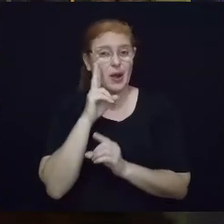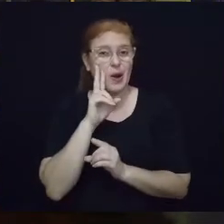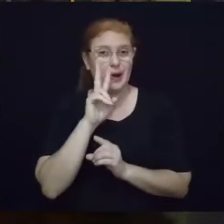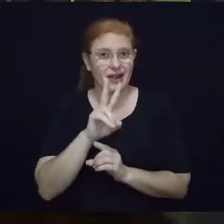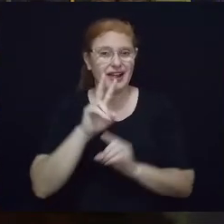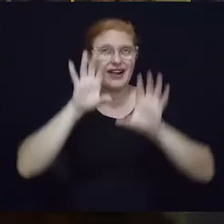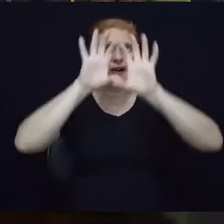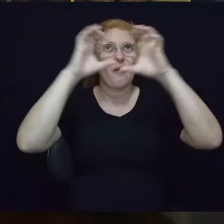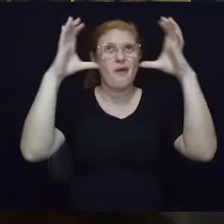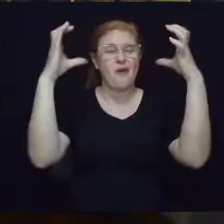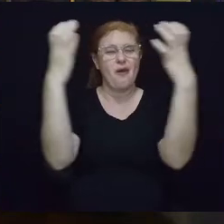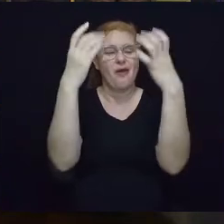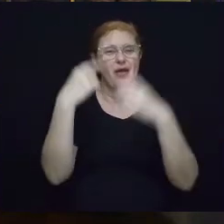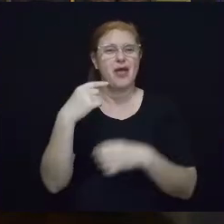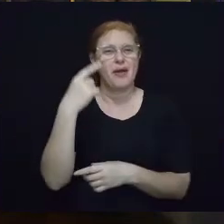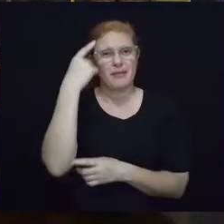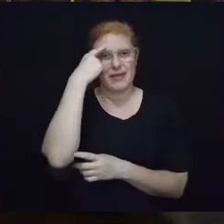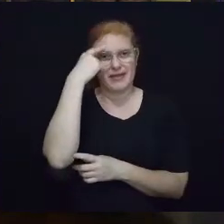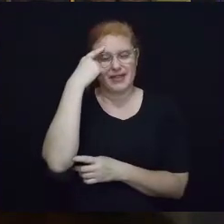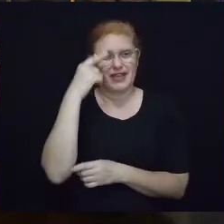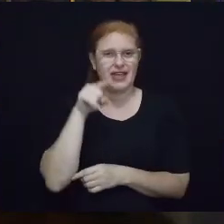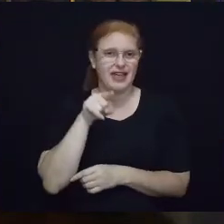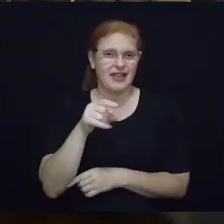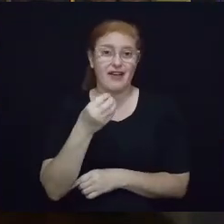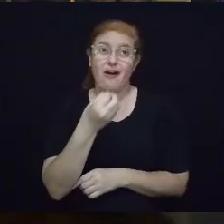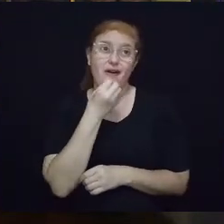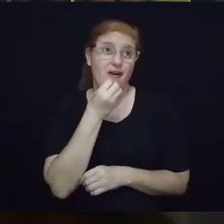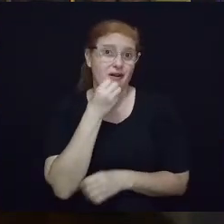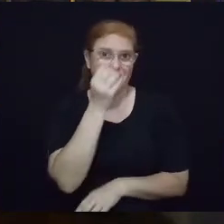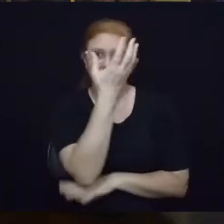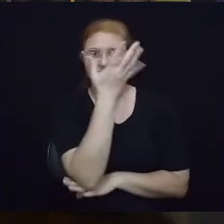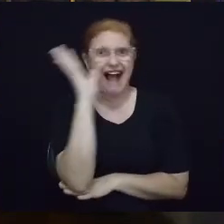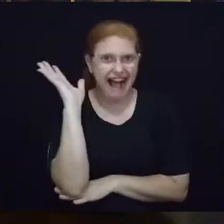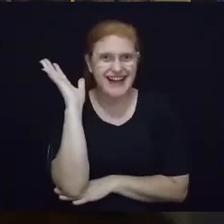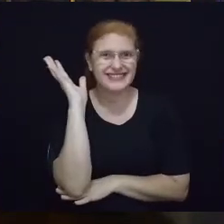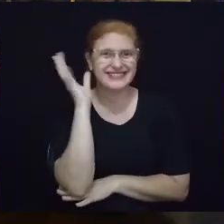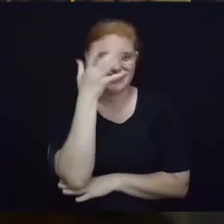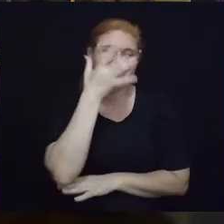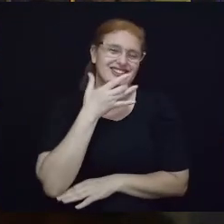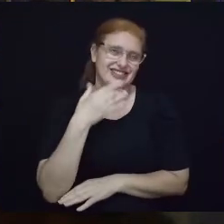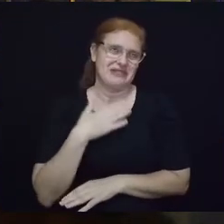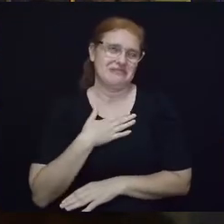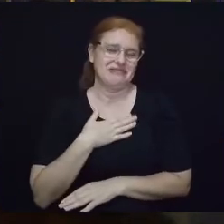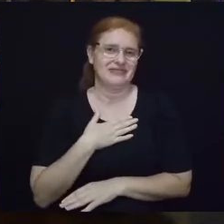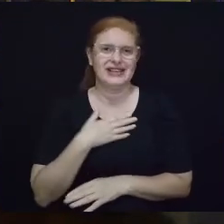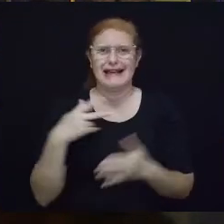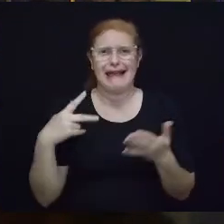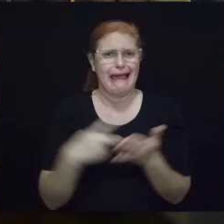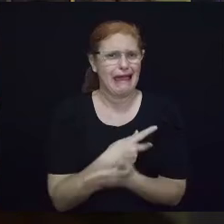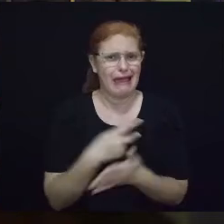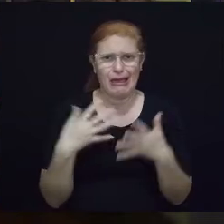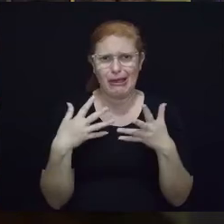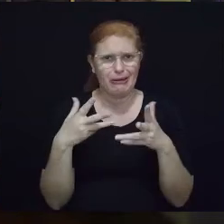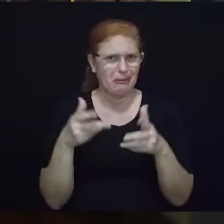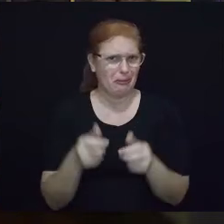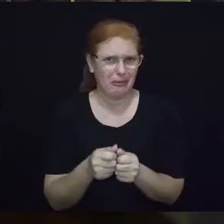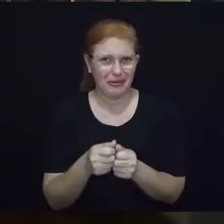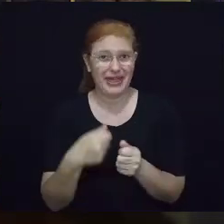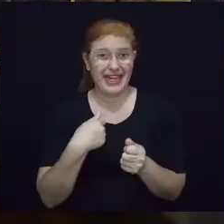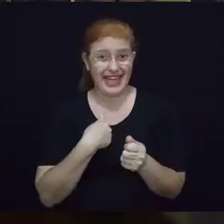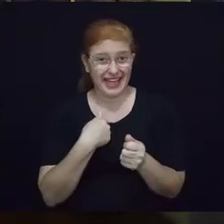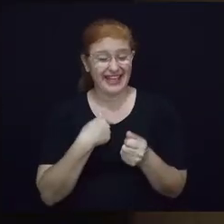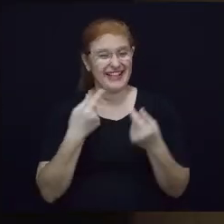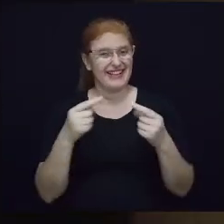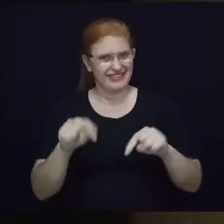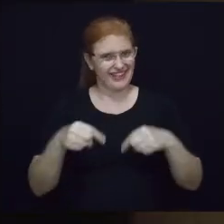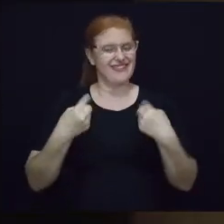é a nuvem, e pensei, essa é claramente a árvore. Olha aqui, é uma árvore. Eu errei todas. Eu me desafiei,